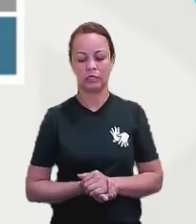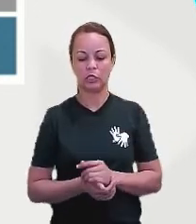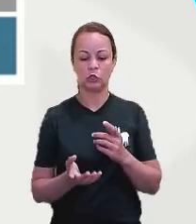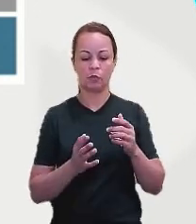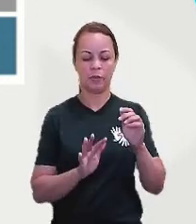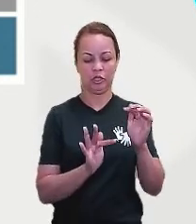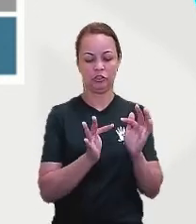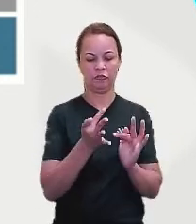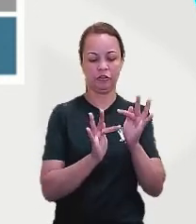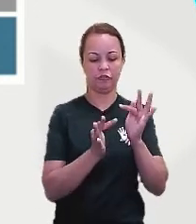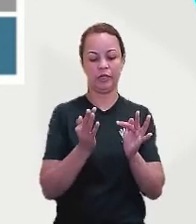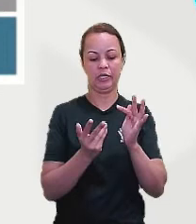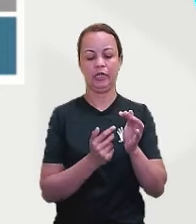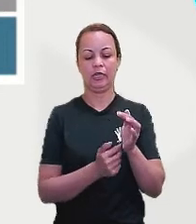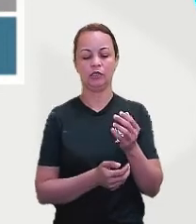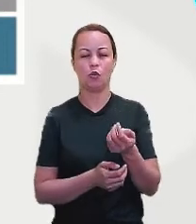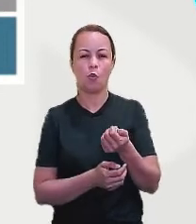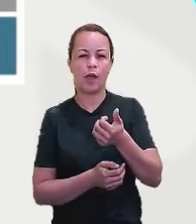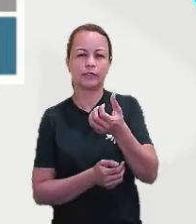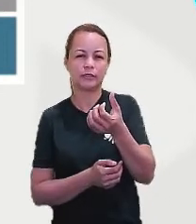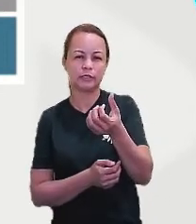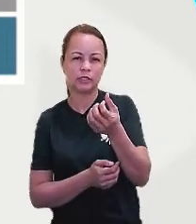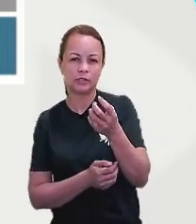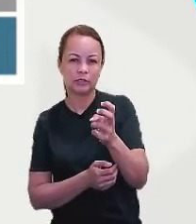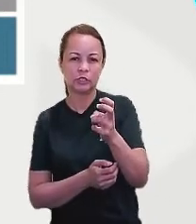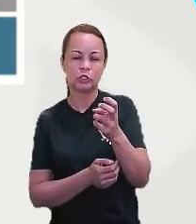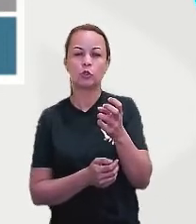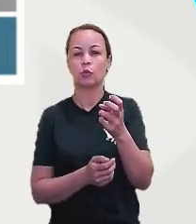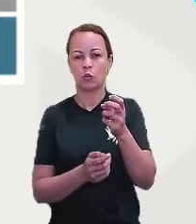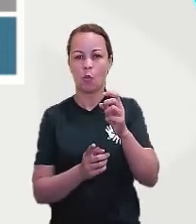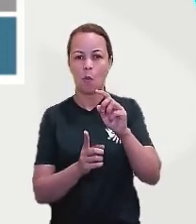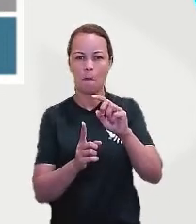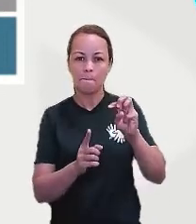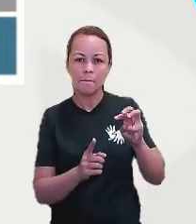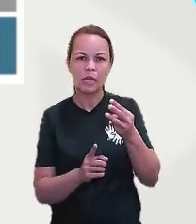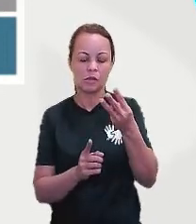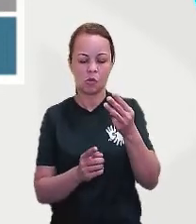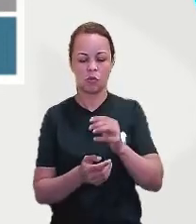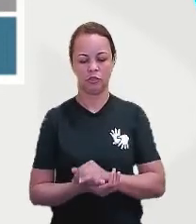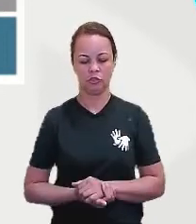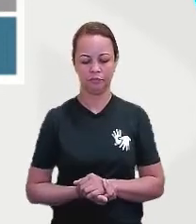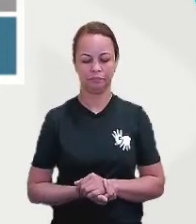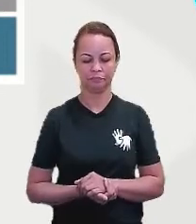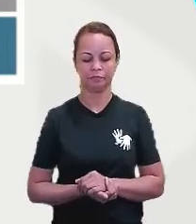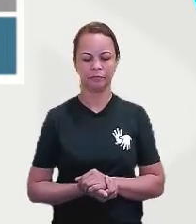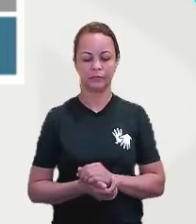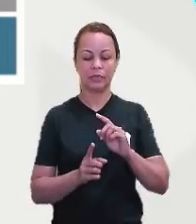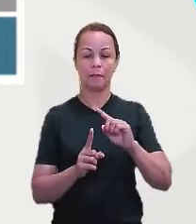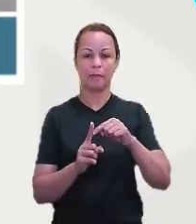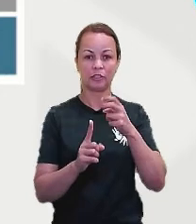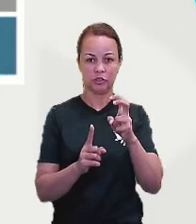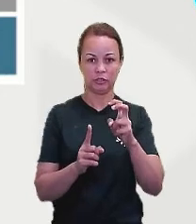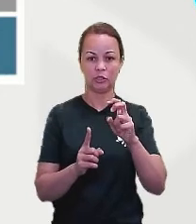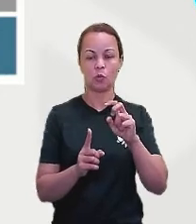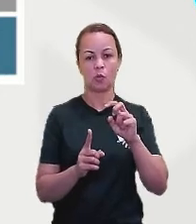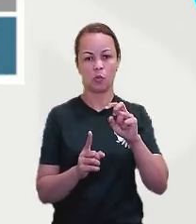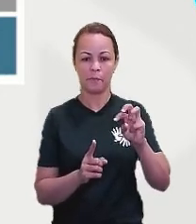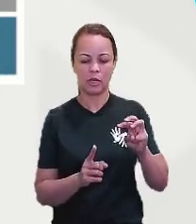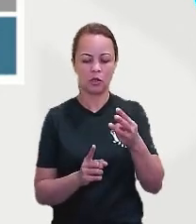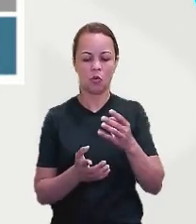seja, quase 6 milhões de reais. No mês de março, mais de 3 milhões de reais. E quando a gente faz o somatório dos